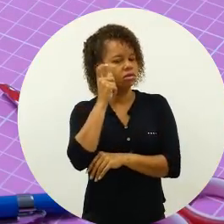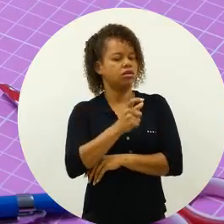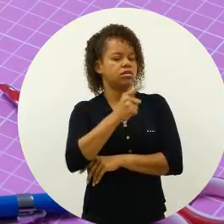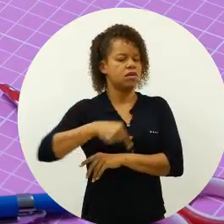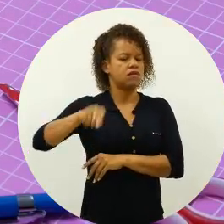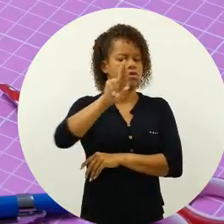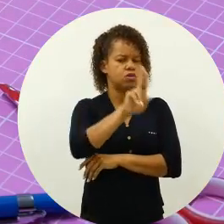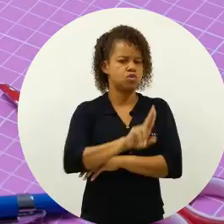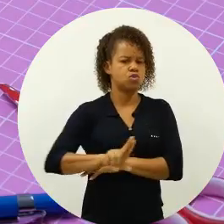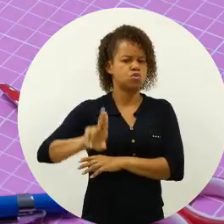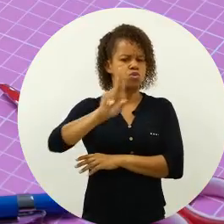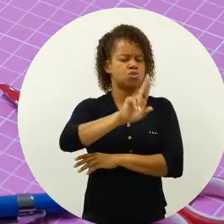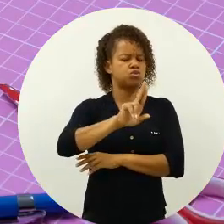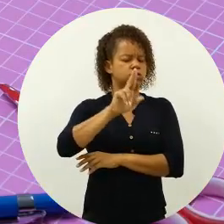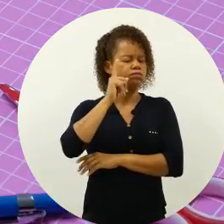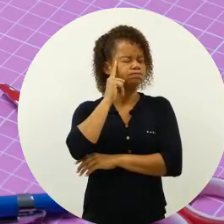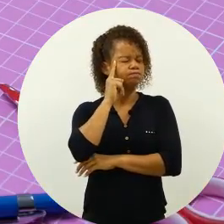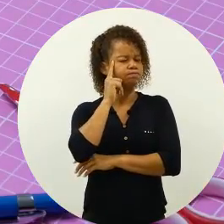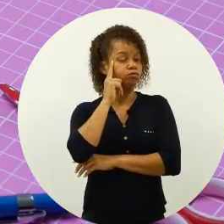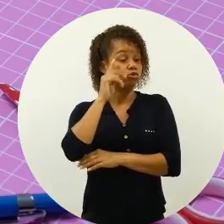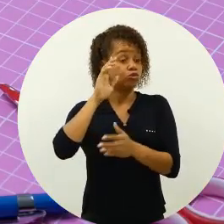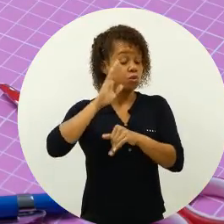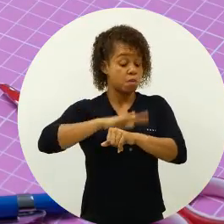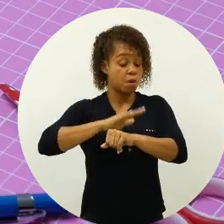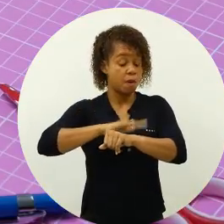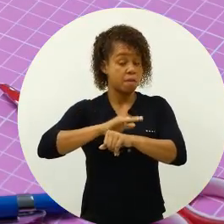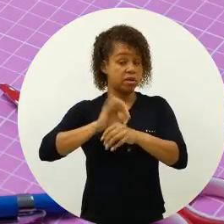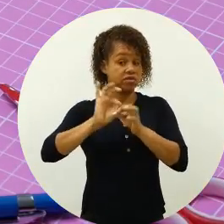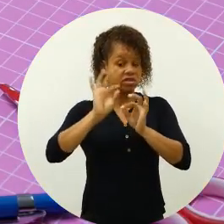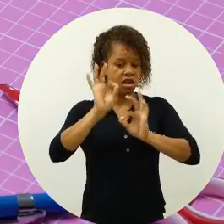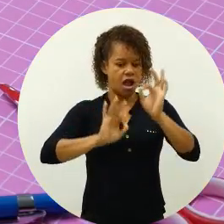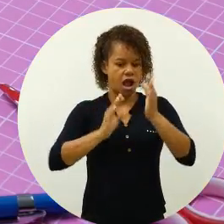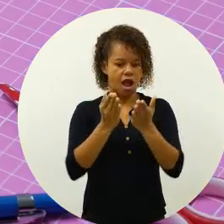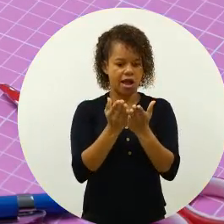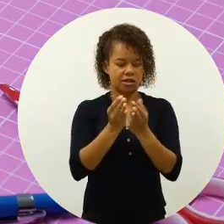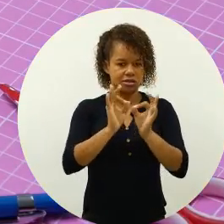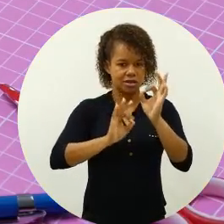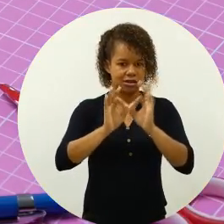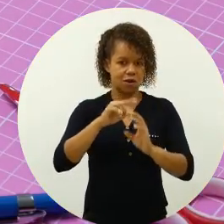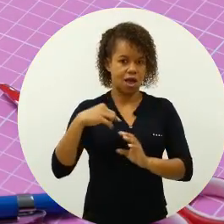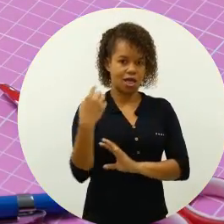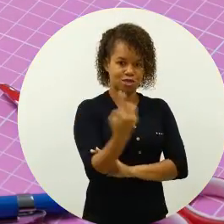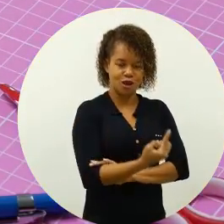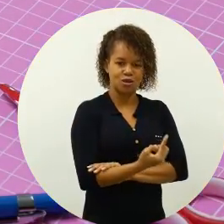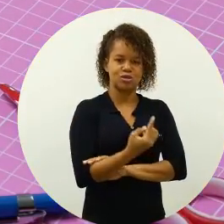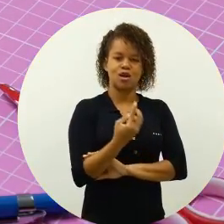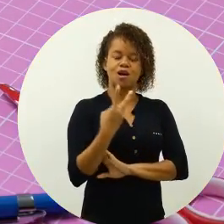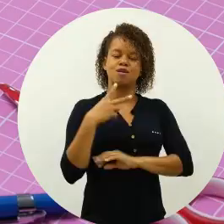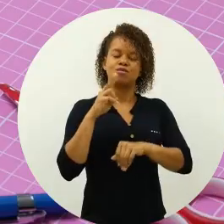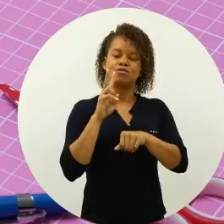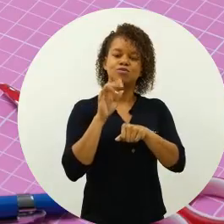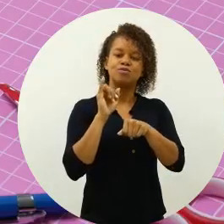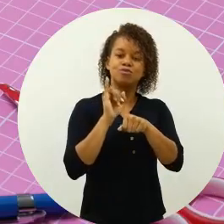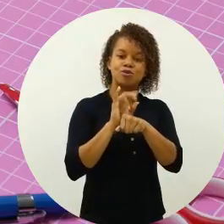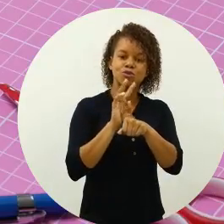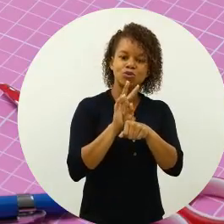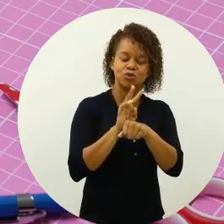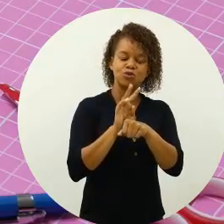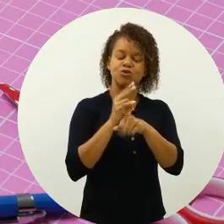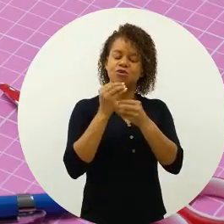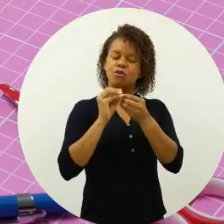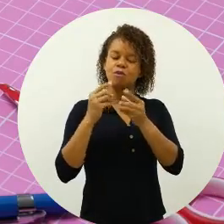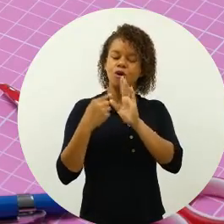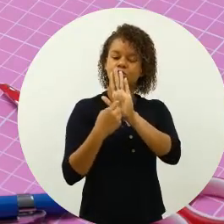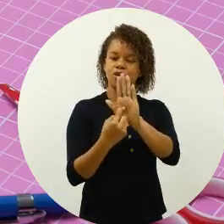você use uma lógica no momento de fazer a encadernação. Então, a nossa monitora vai mostrar aqui como é